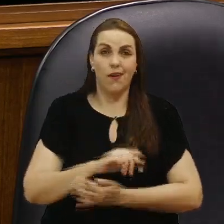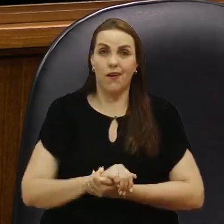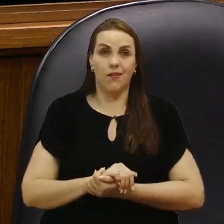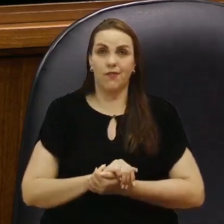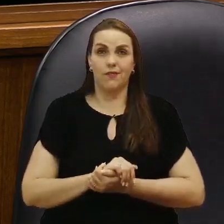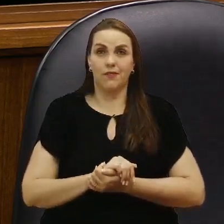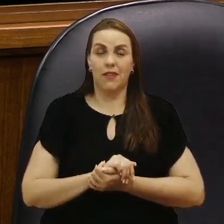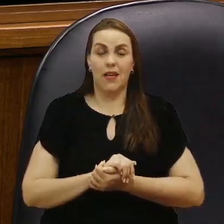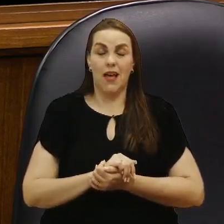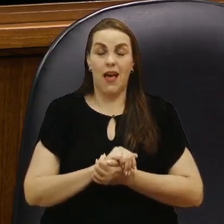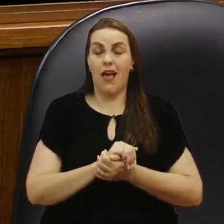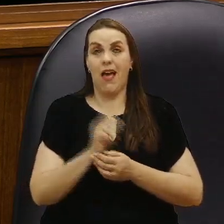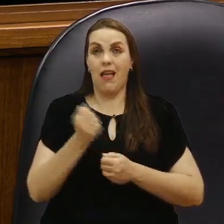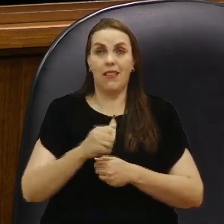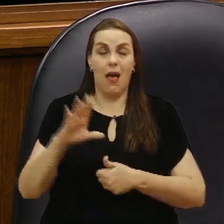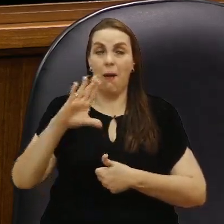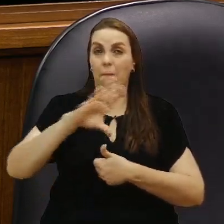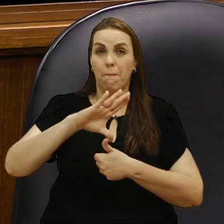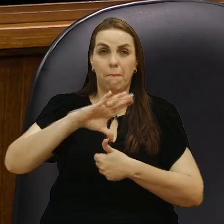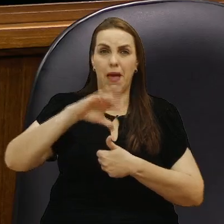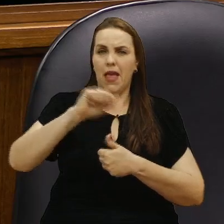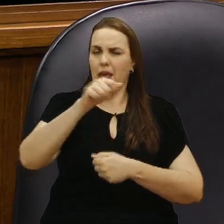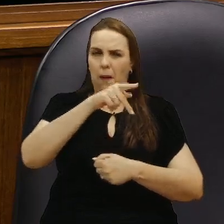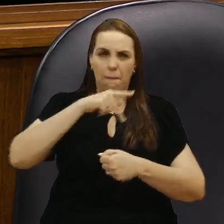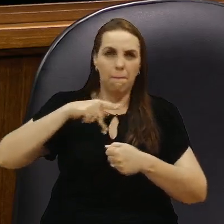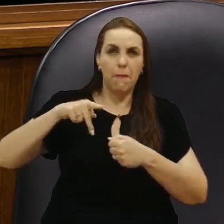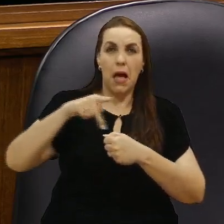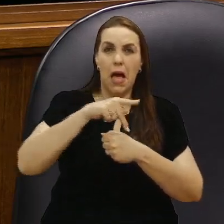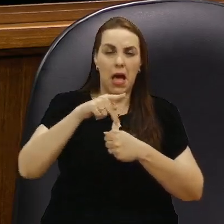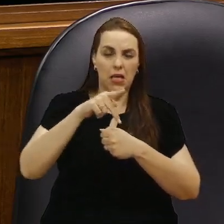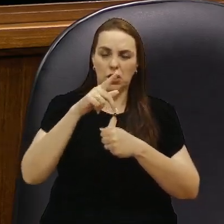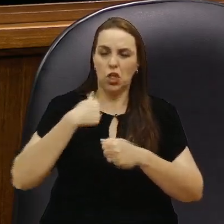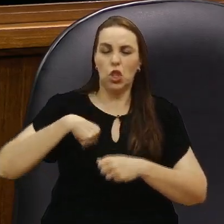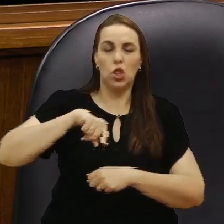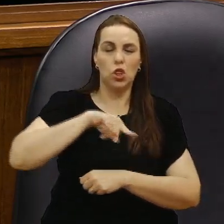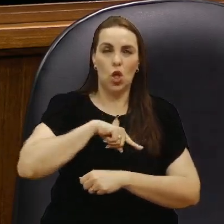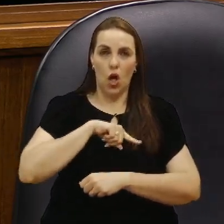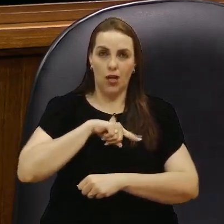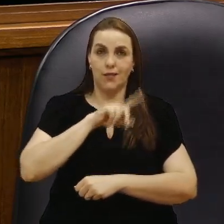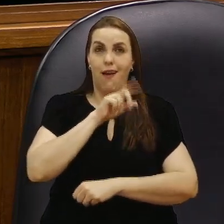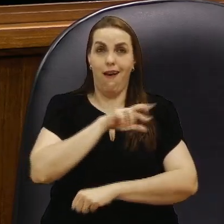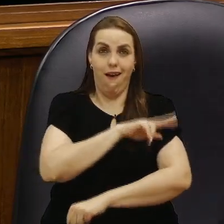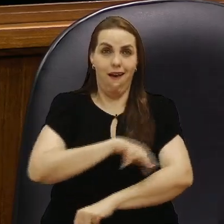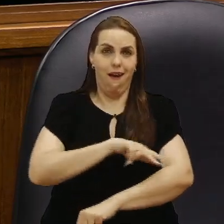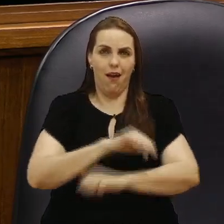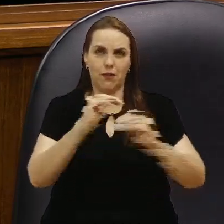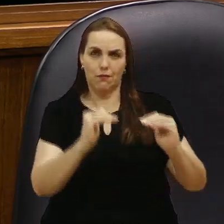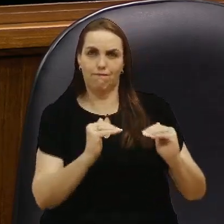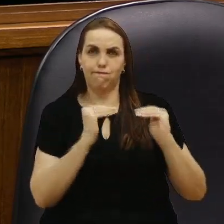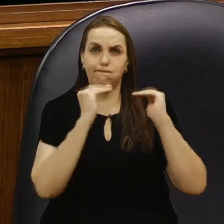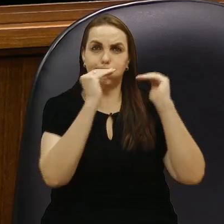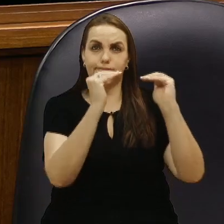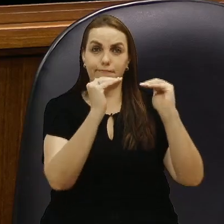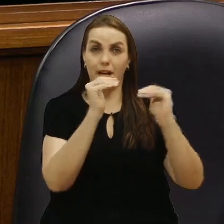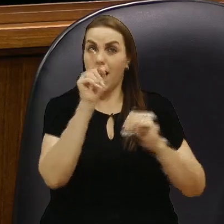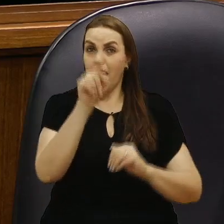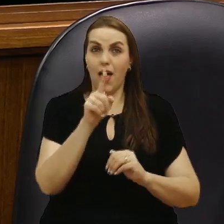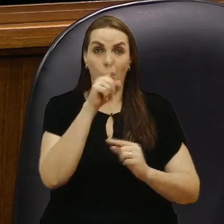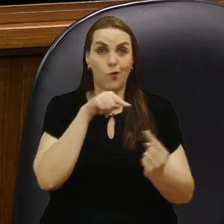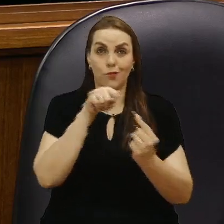a América é um país, de que eles são a raça soberana, é essa